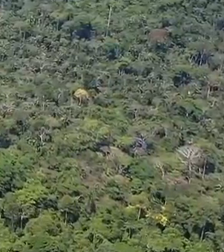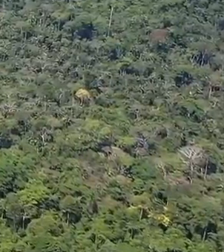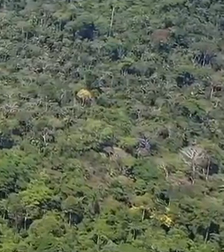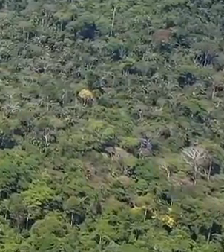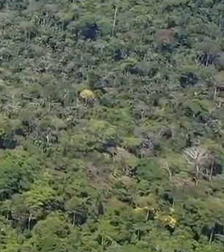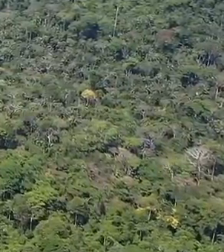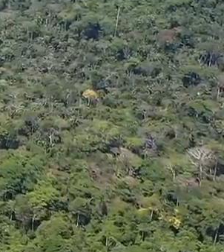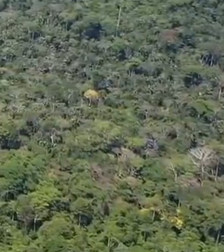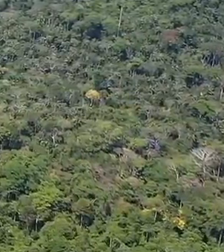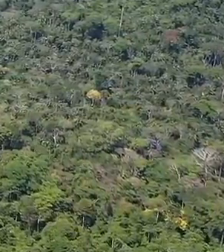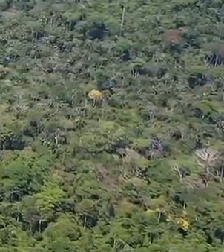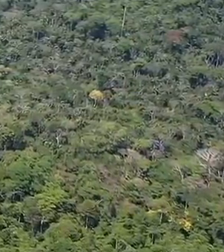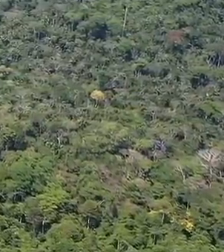Legendas Pedro Negri